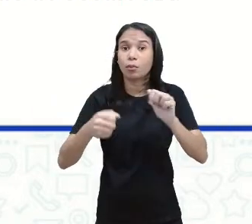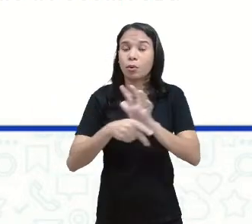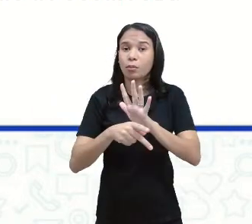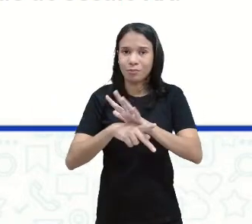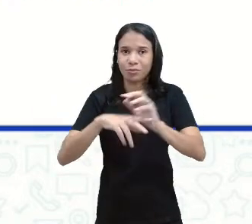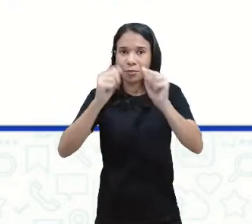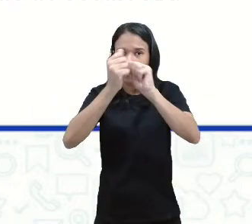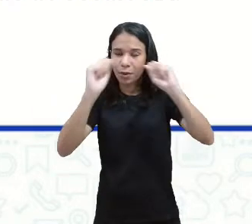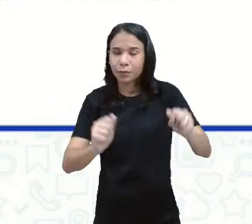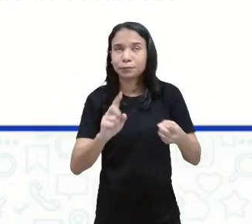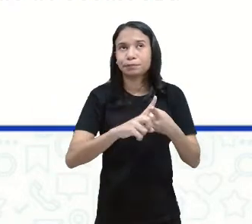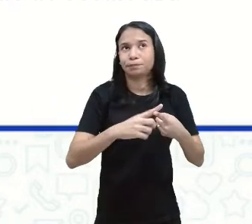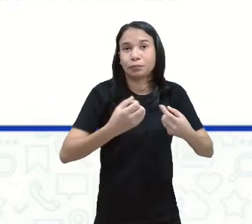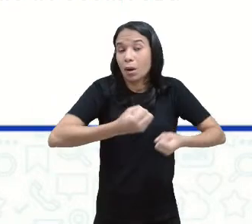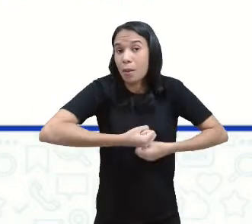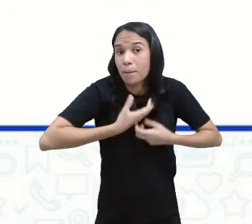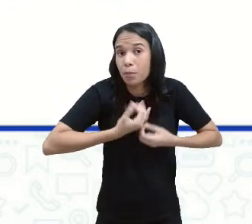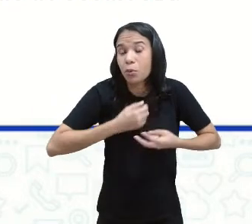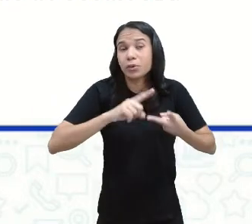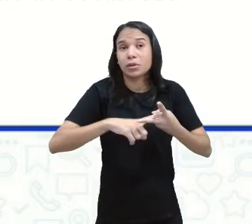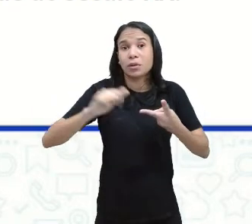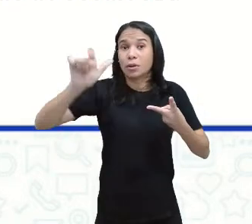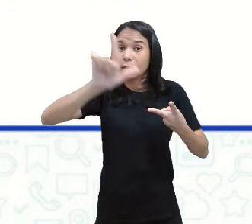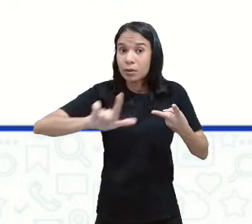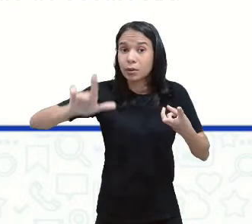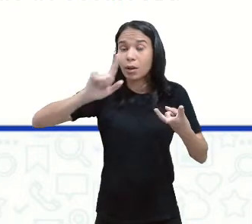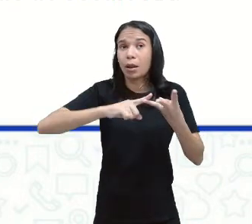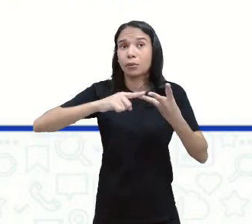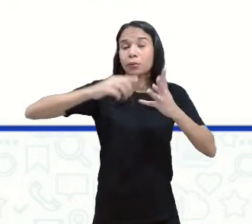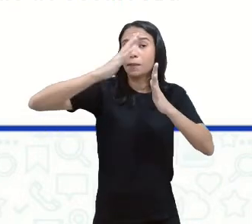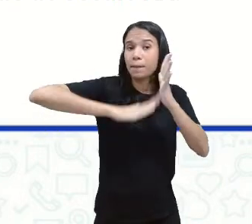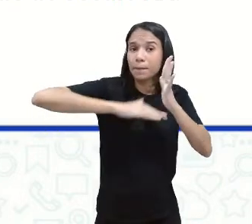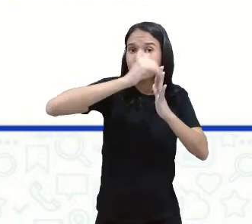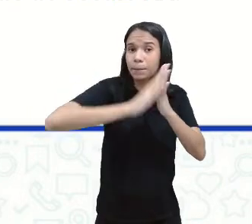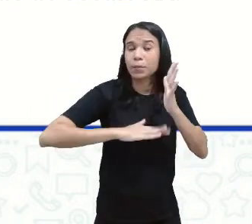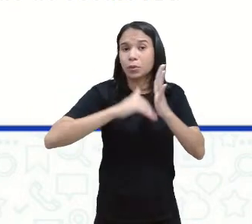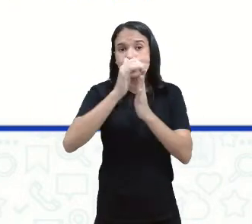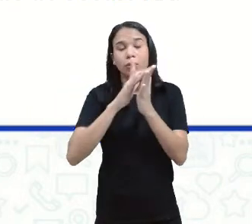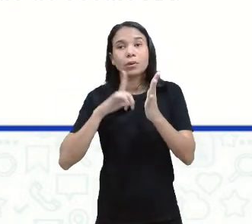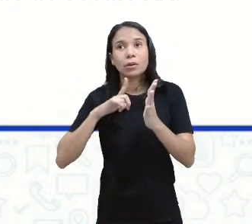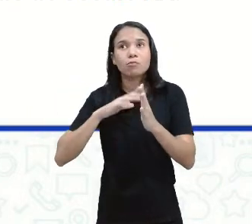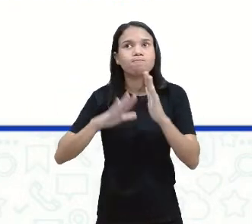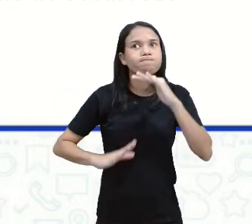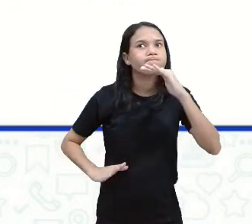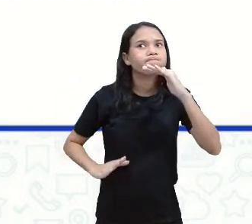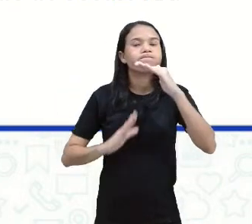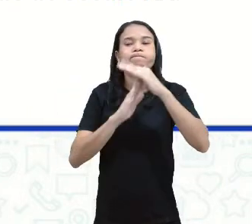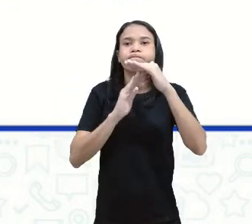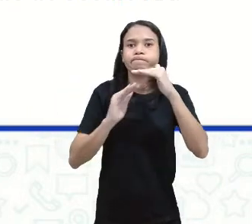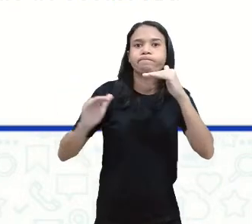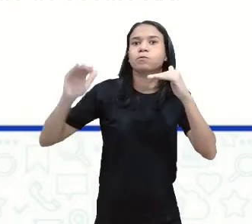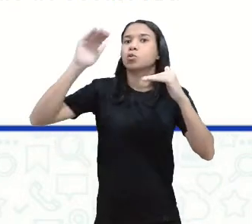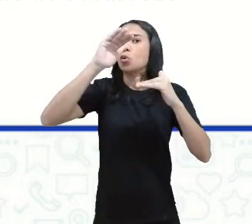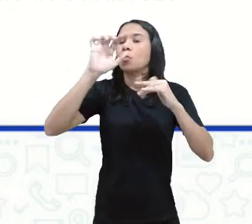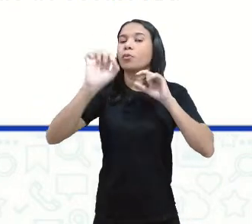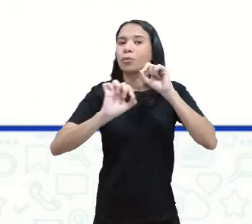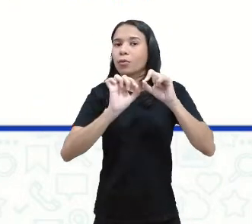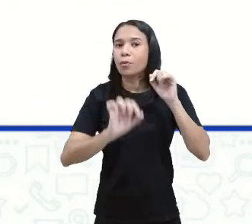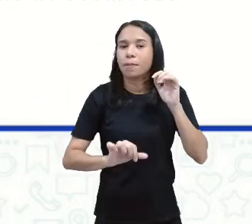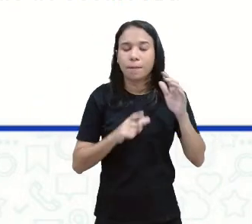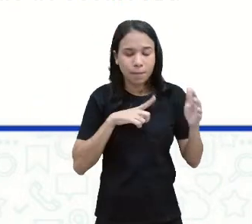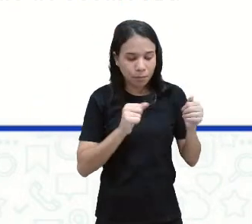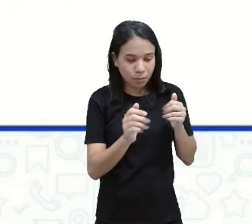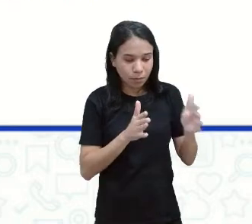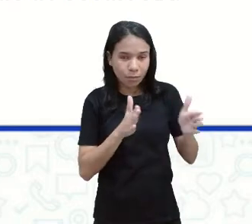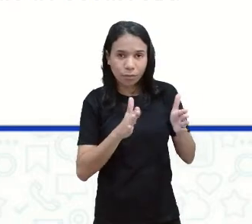como a poesia, a literatura, a pintura, cujo ápice se deu na primeira metade